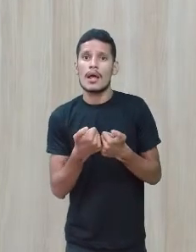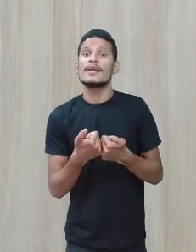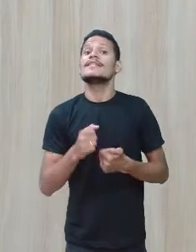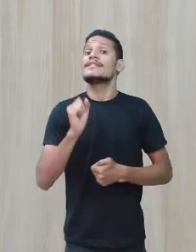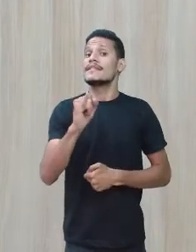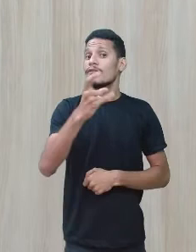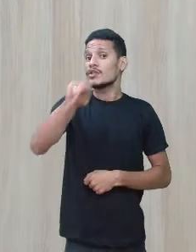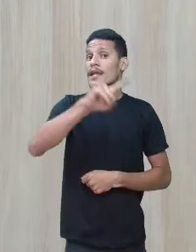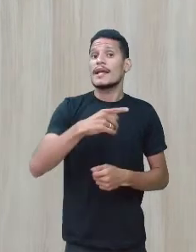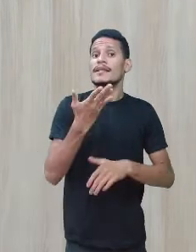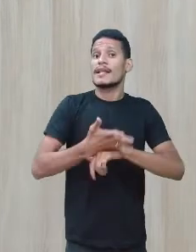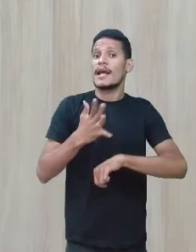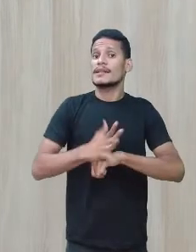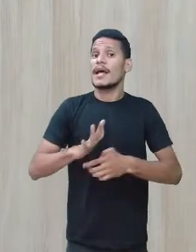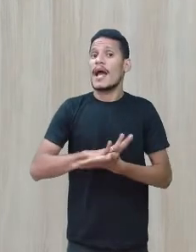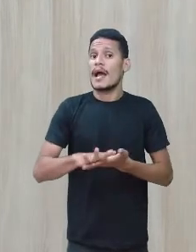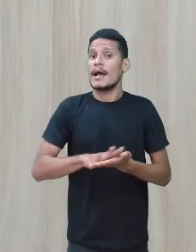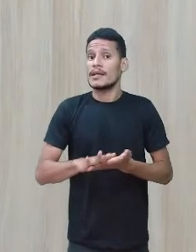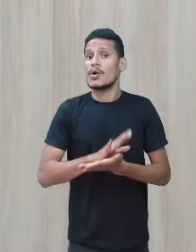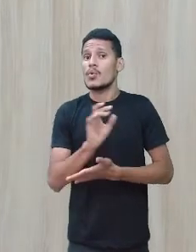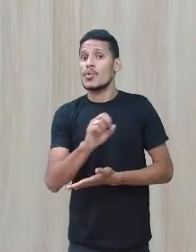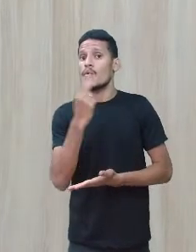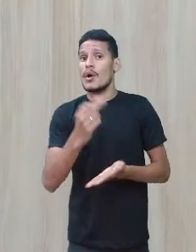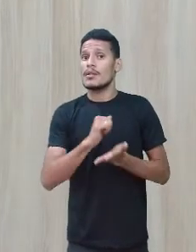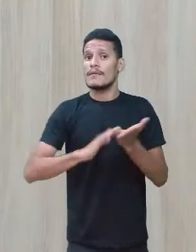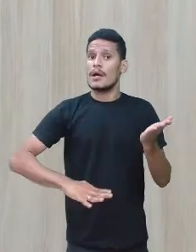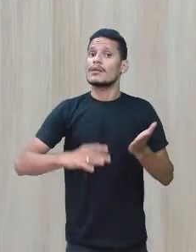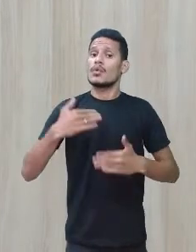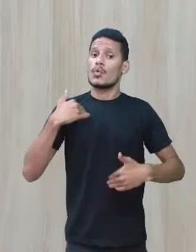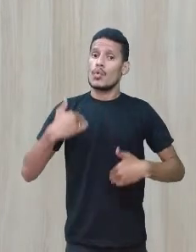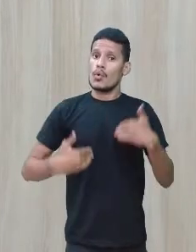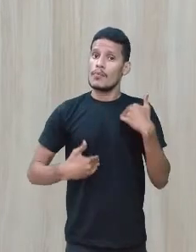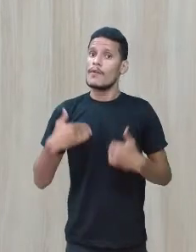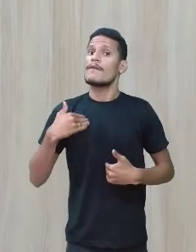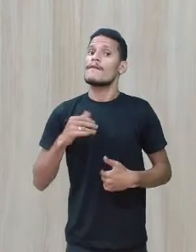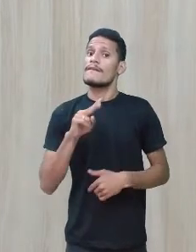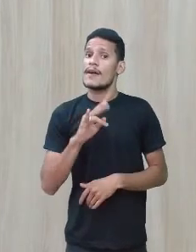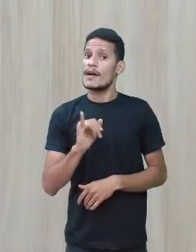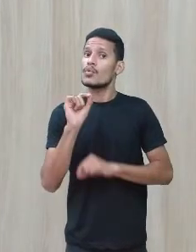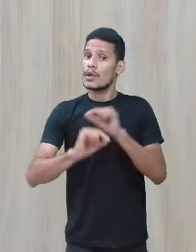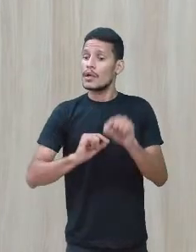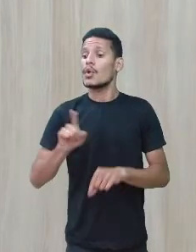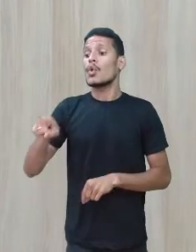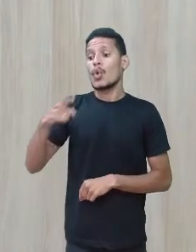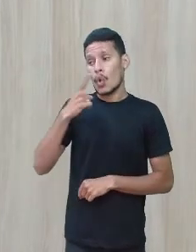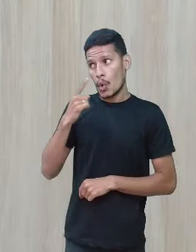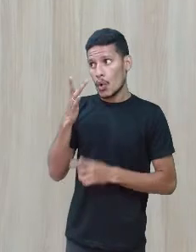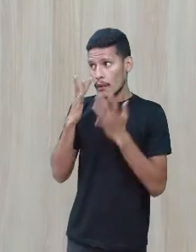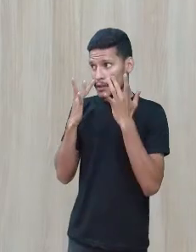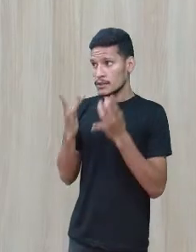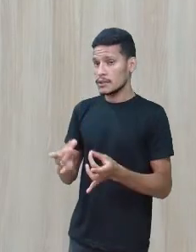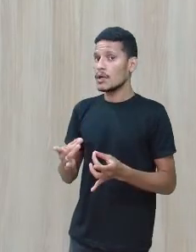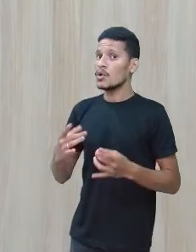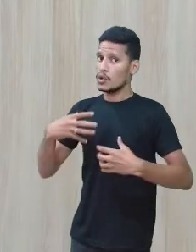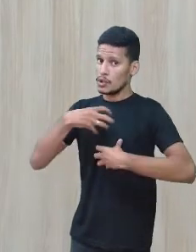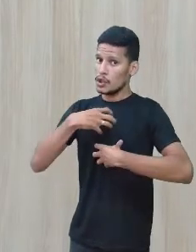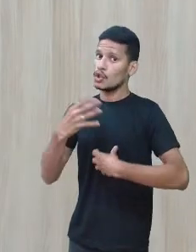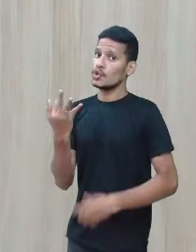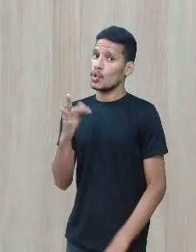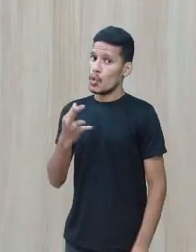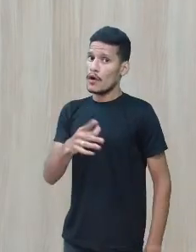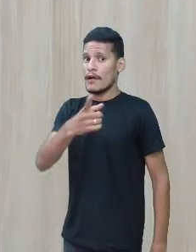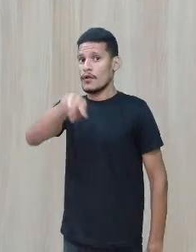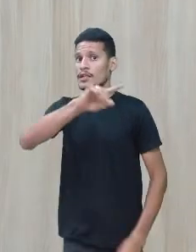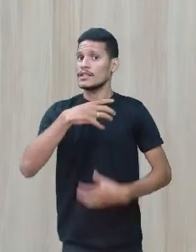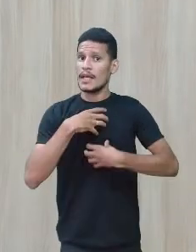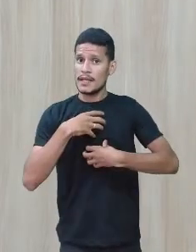treinar, se você não estiver fazendo alguma atividade, seu corpo vai começar a dizer, olhe, preste atenção. Aquelas dores que você sente,